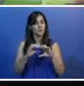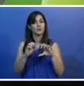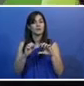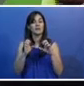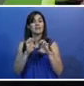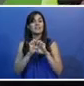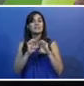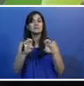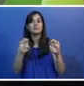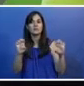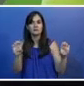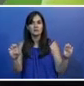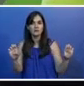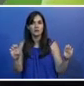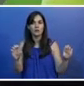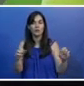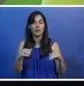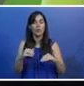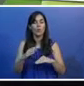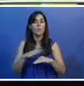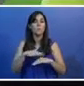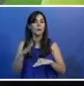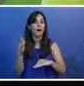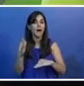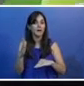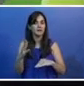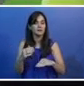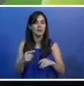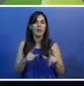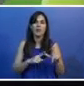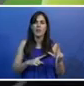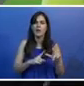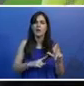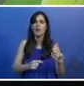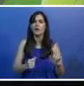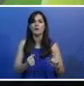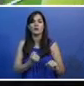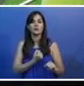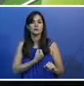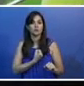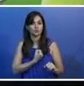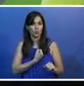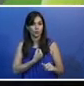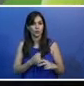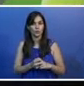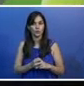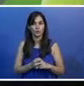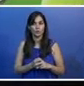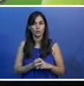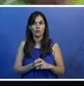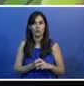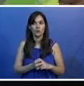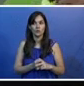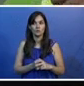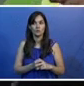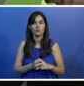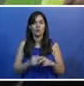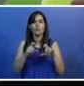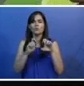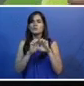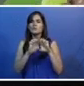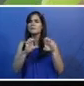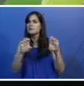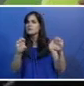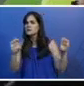uma expressão com um ou mais termos algébricos. O que é uma expressão? É um monte de continha uma do lado da